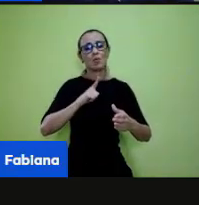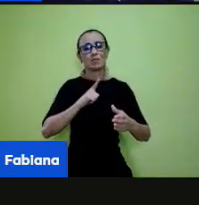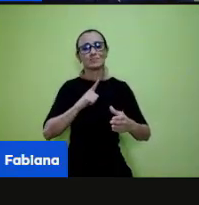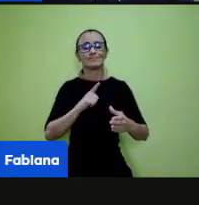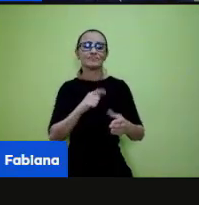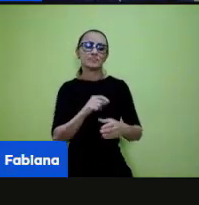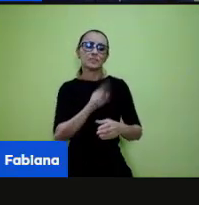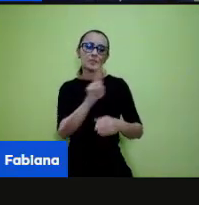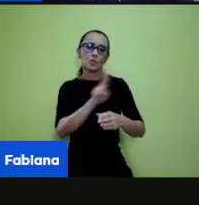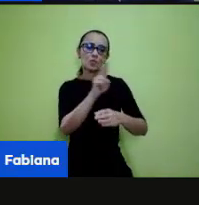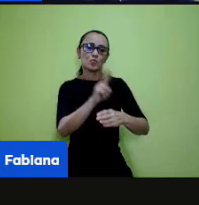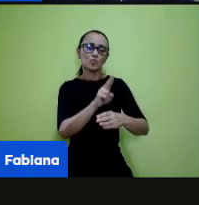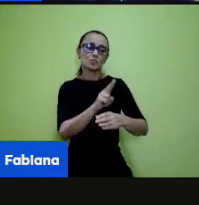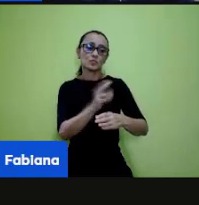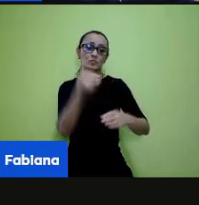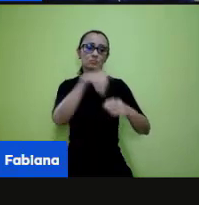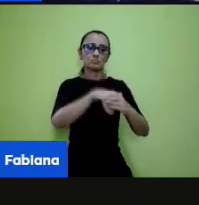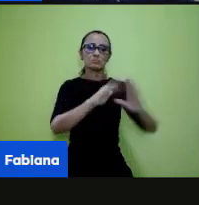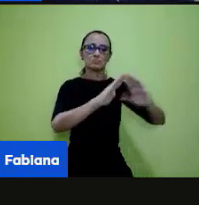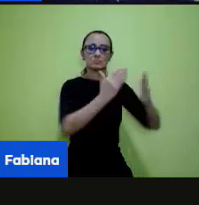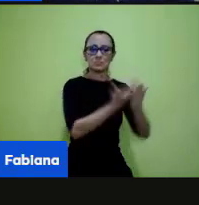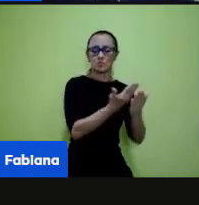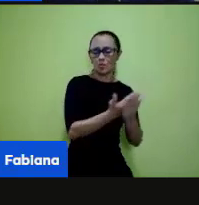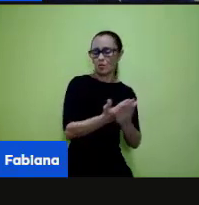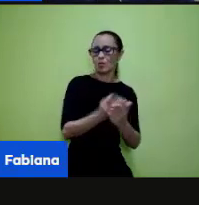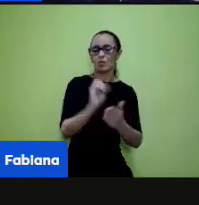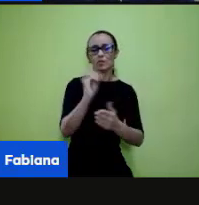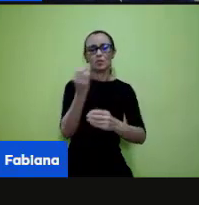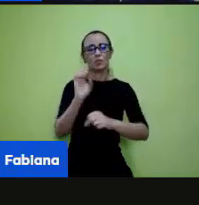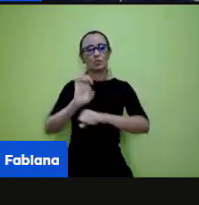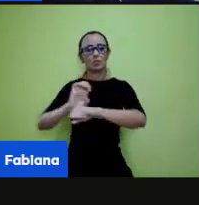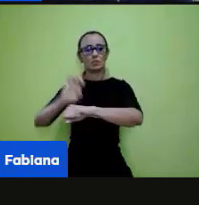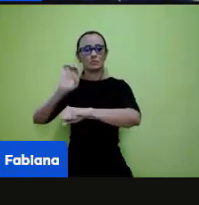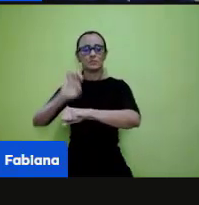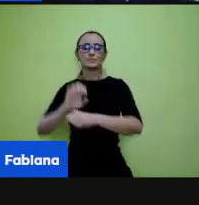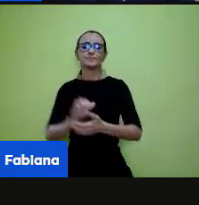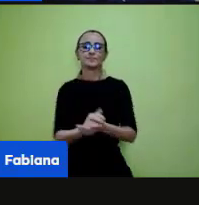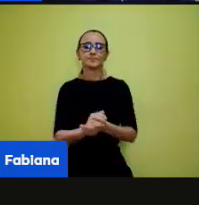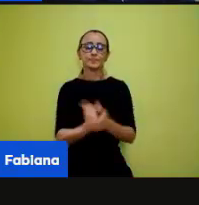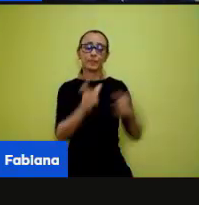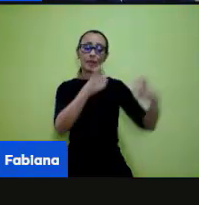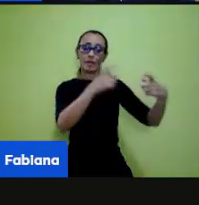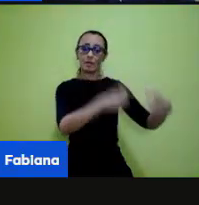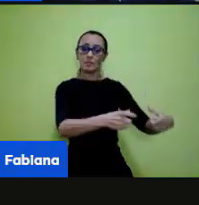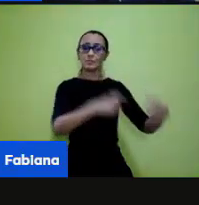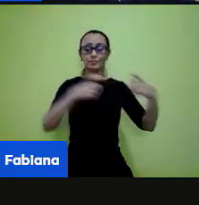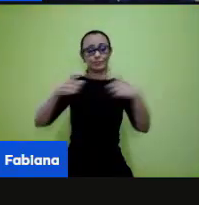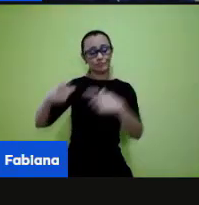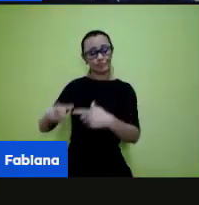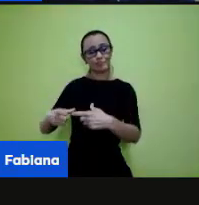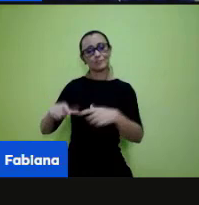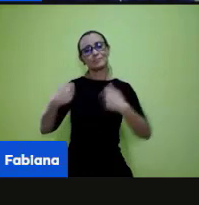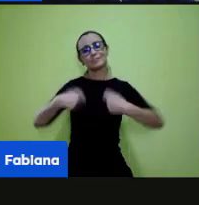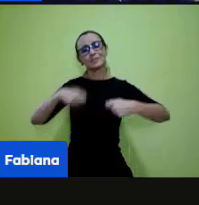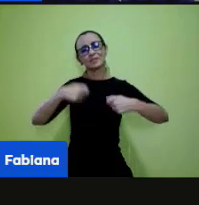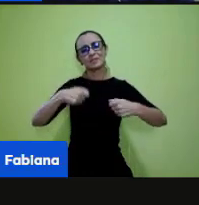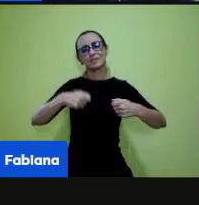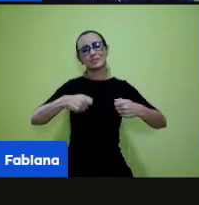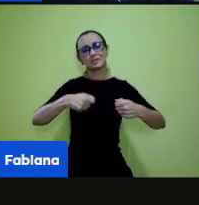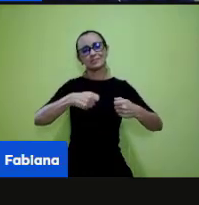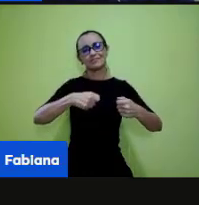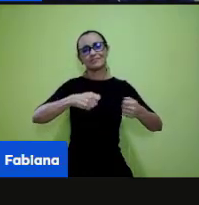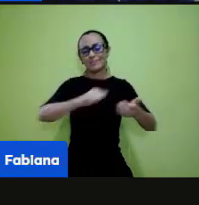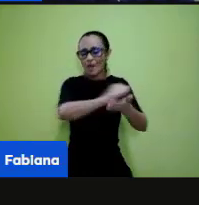do e-mail. Então, esses criadouros, esses locais devem ser feita a lavagem, desinfecção